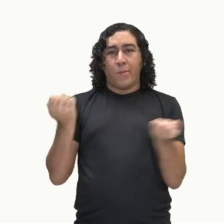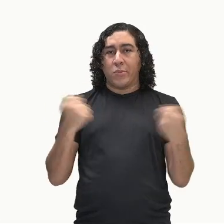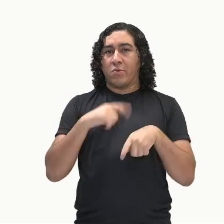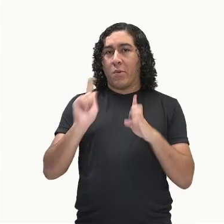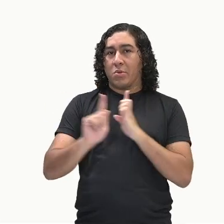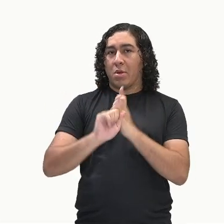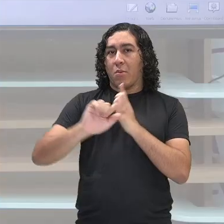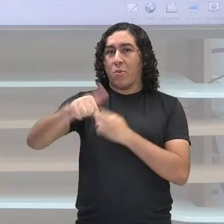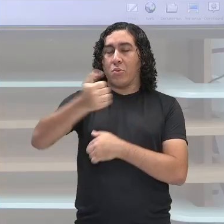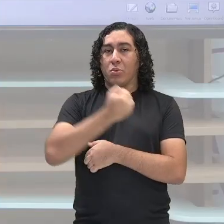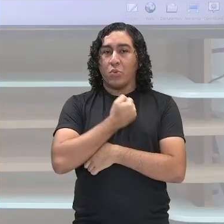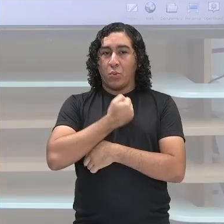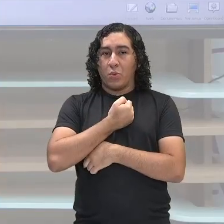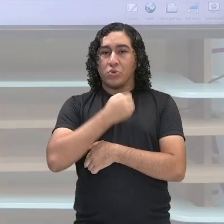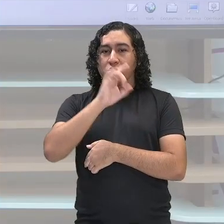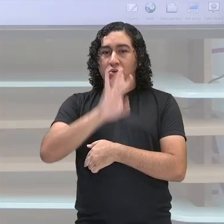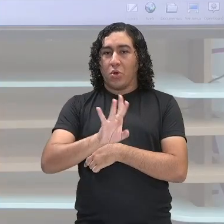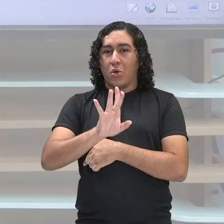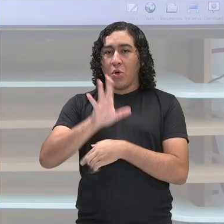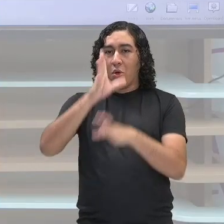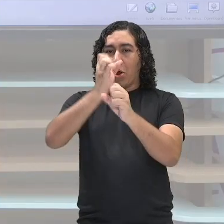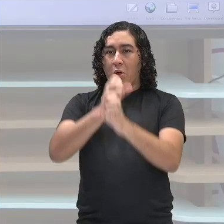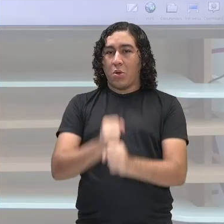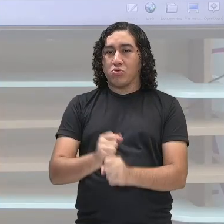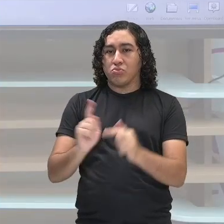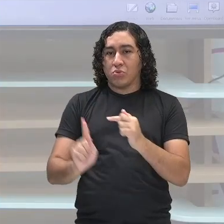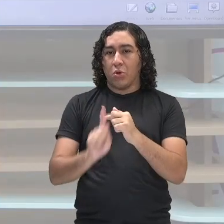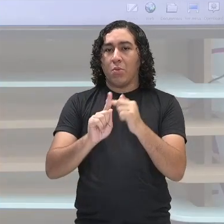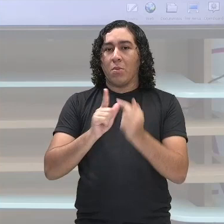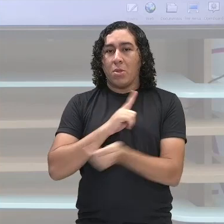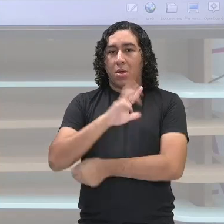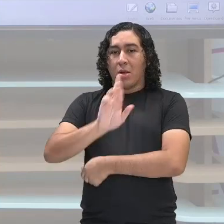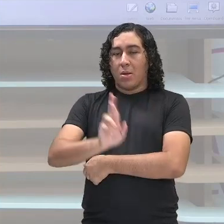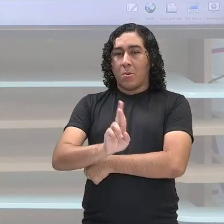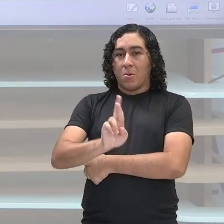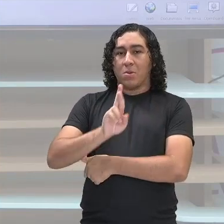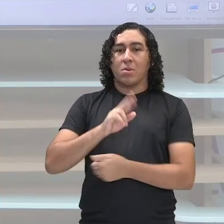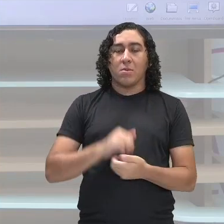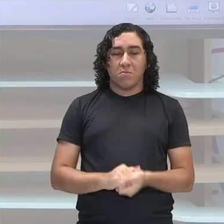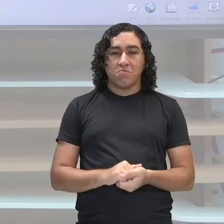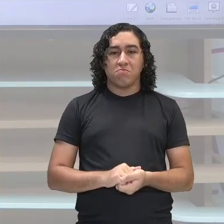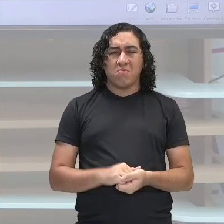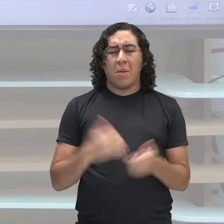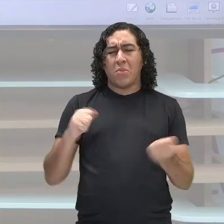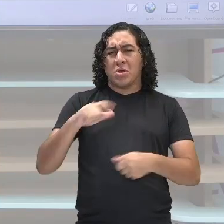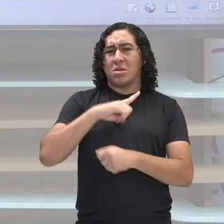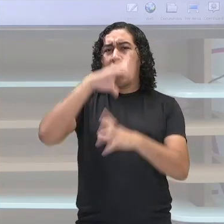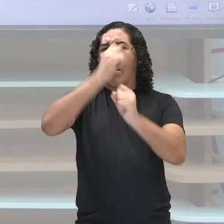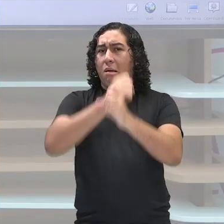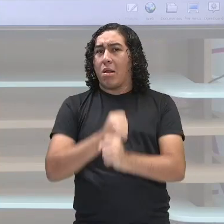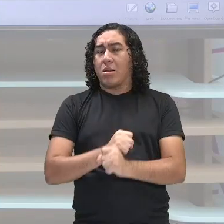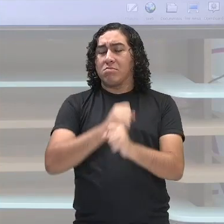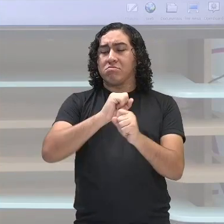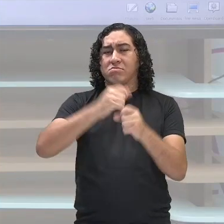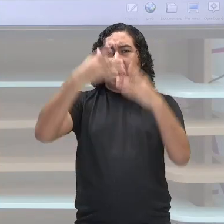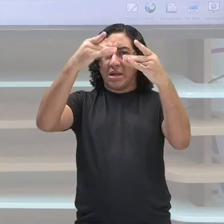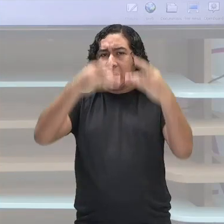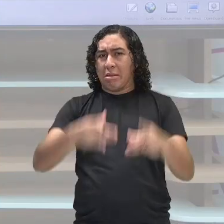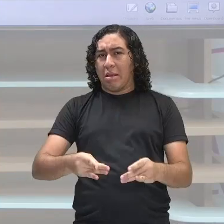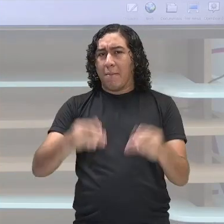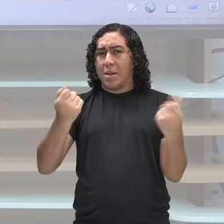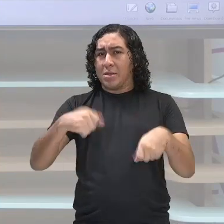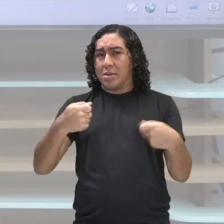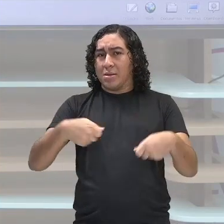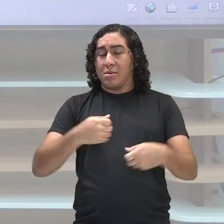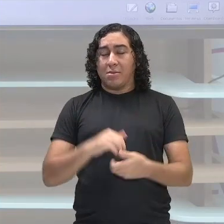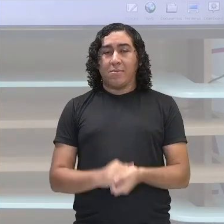próximo termo apenas somando a razão, né? Então não tem necessidade da gente usar essas relações aqui.